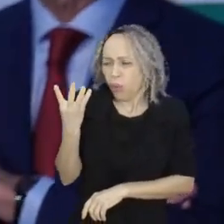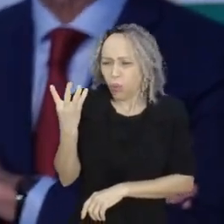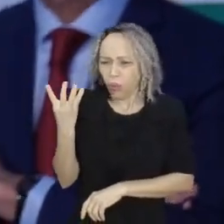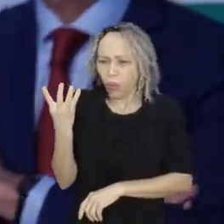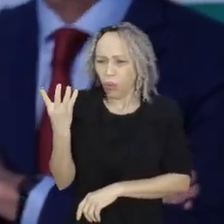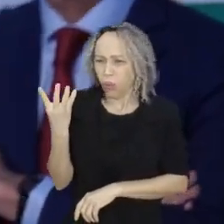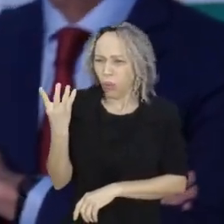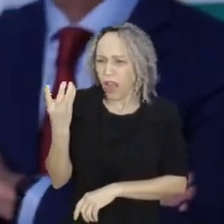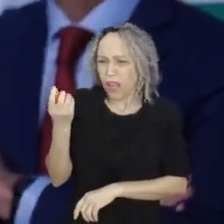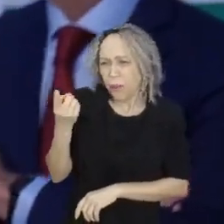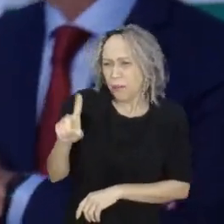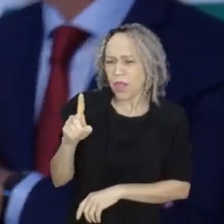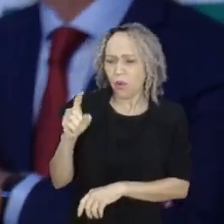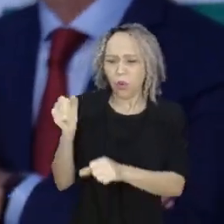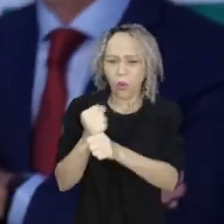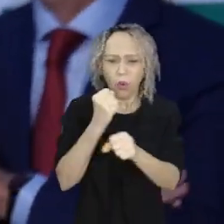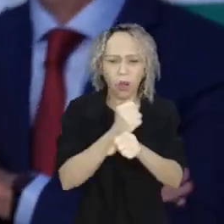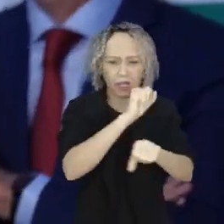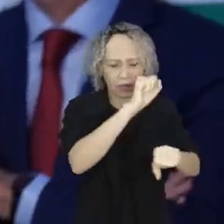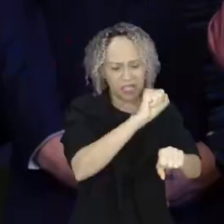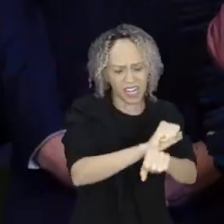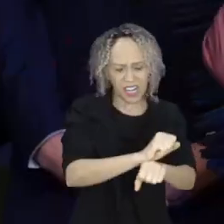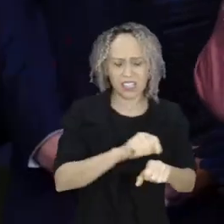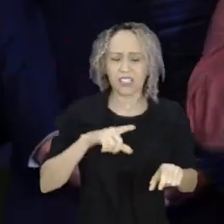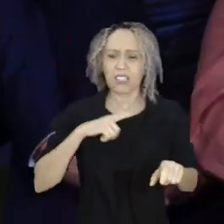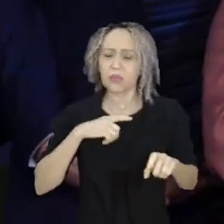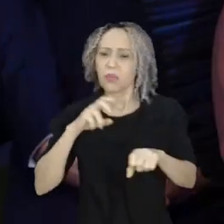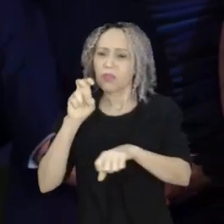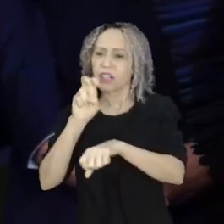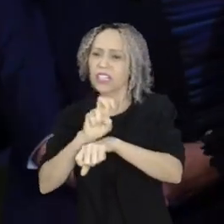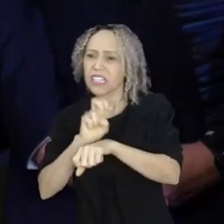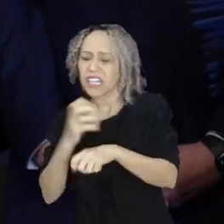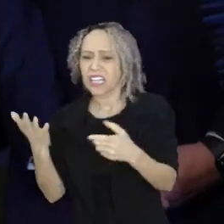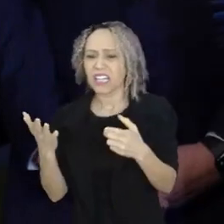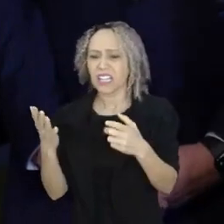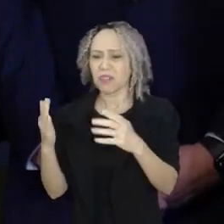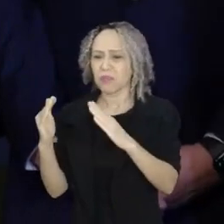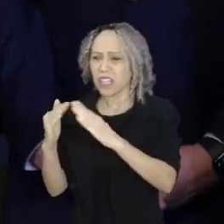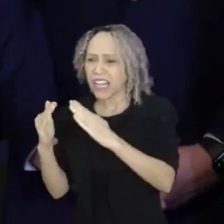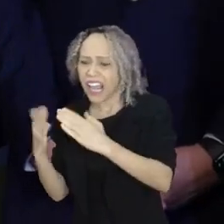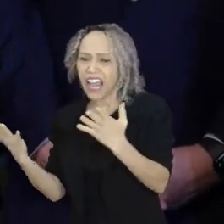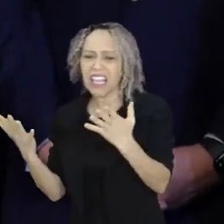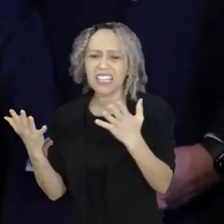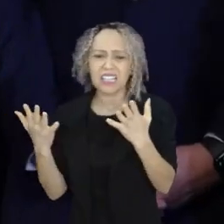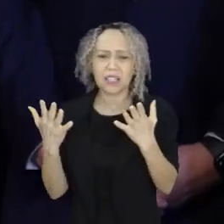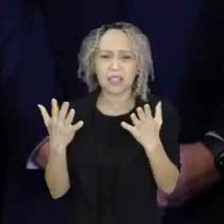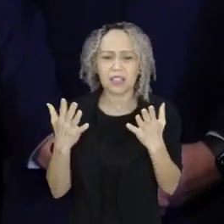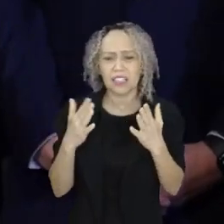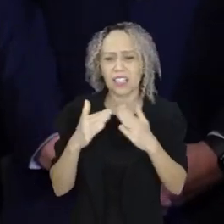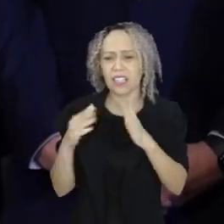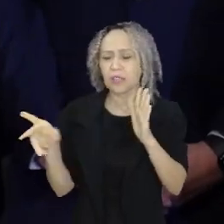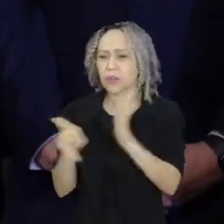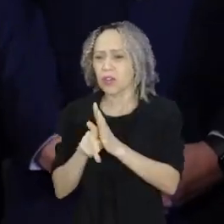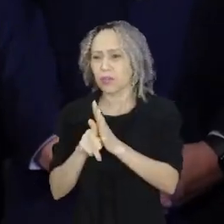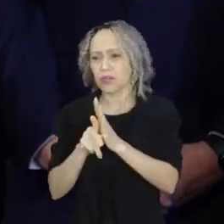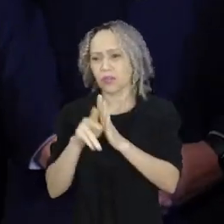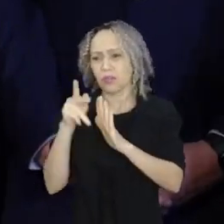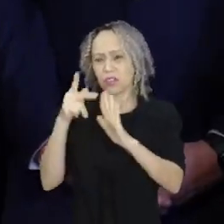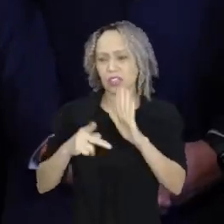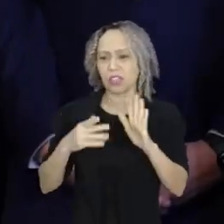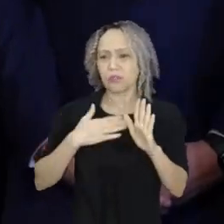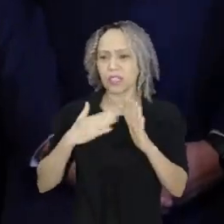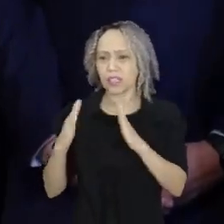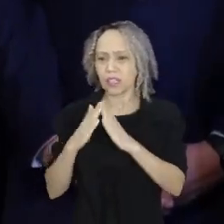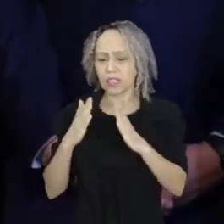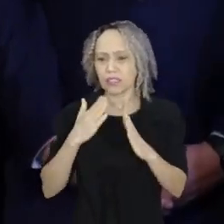foram paralisadas. Nós temos muitas residências, muitas casas do Minha Casa Minha Vida que foram paralisadas. Nós temos